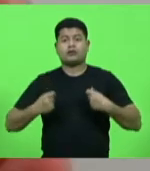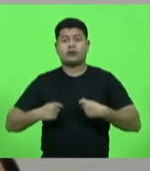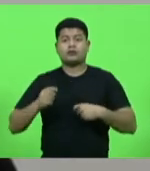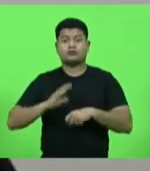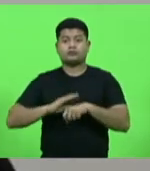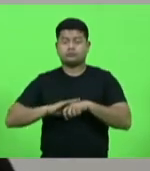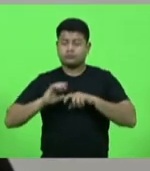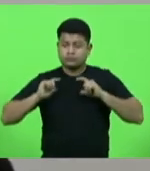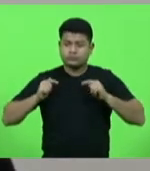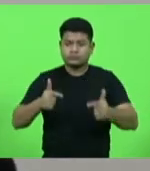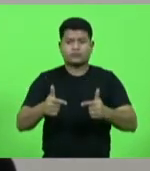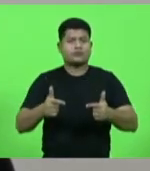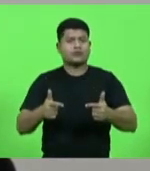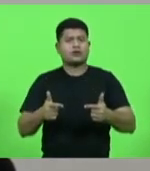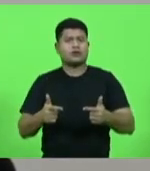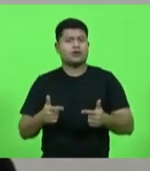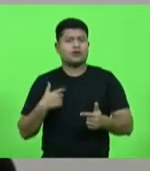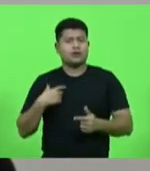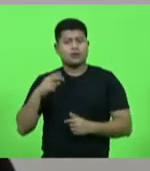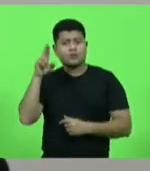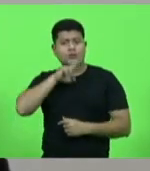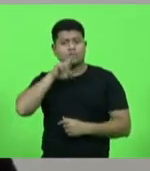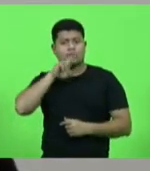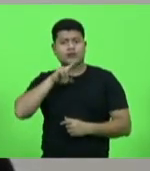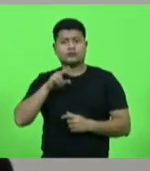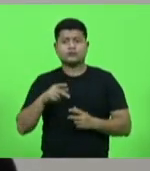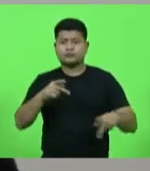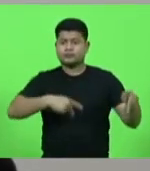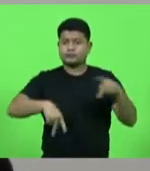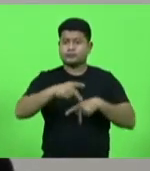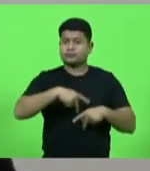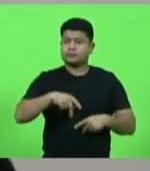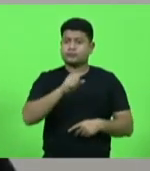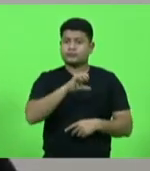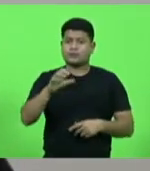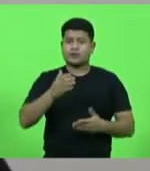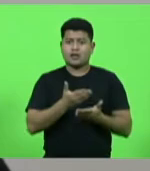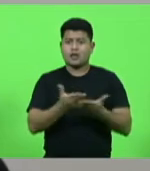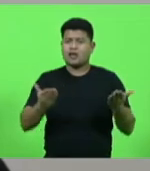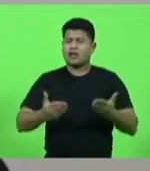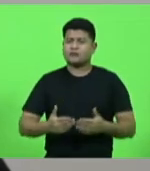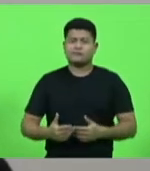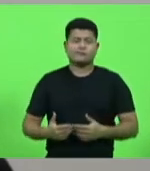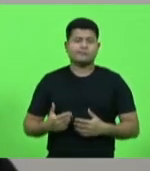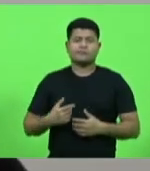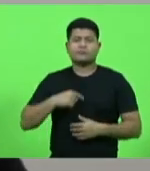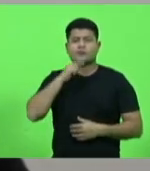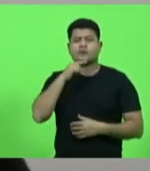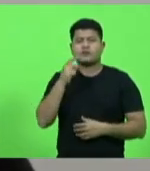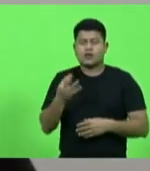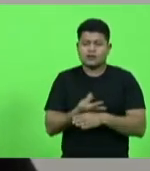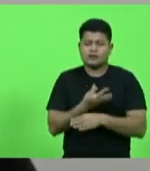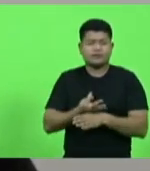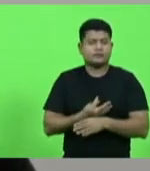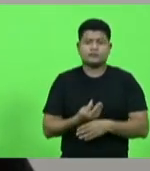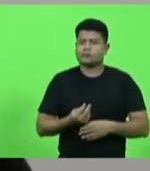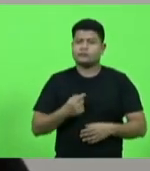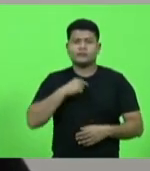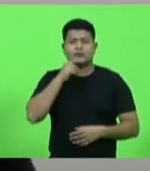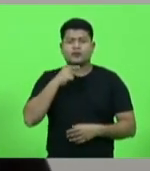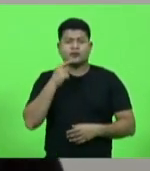atitude urgente. A população catarinense não aguenta mais. É isso, senhor